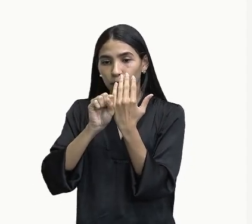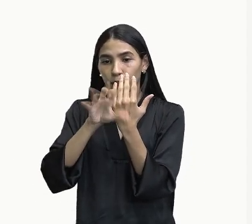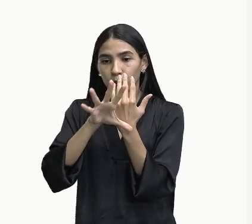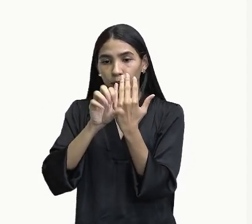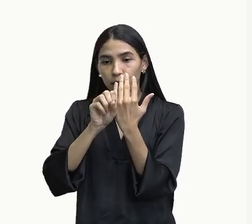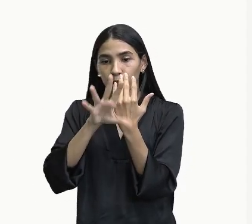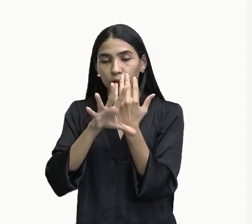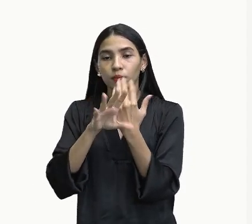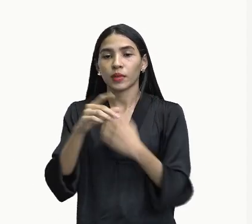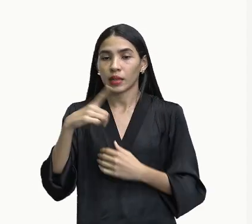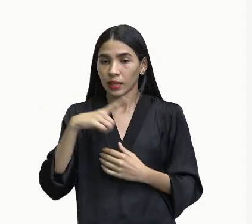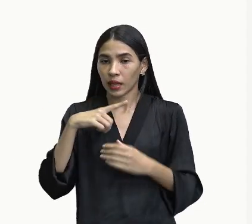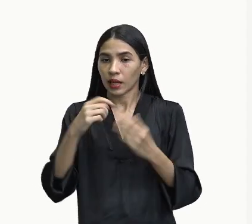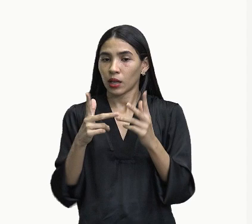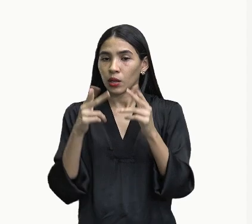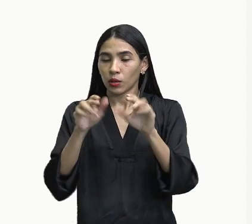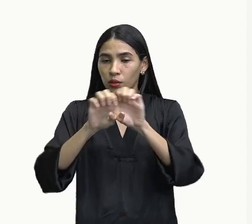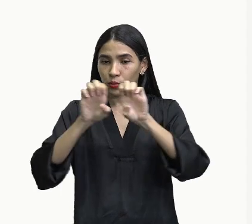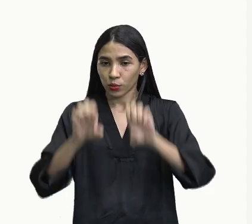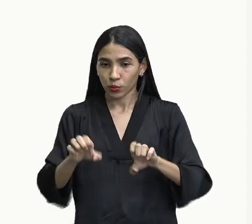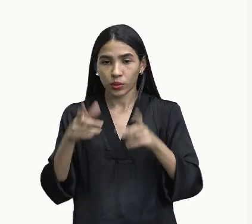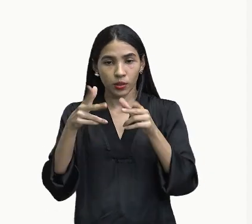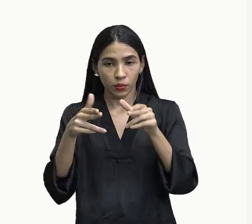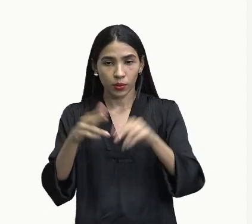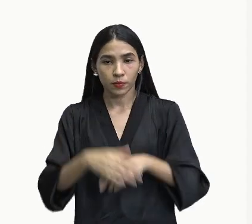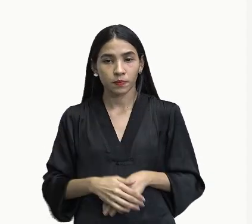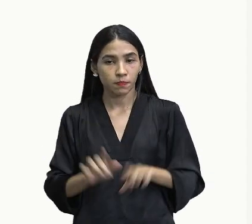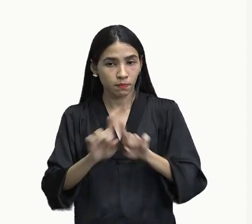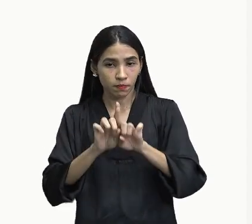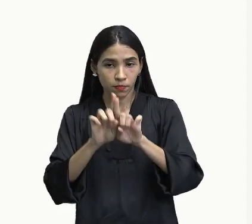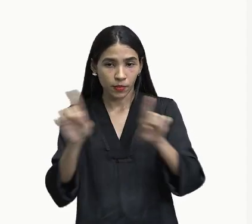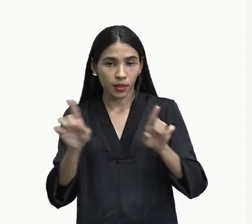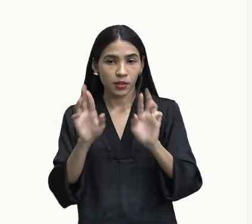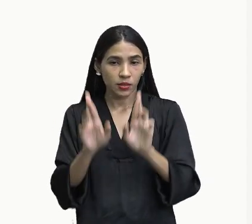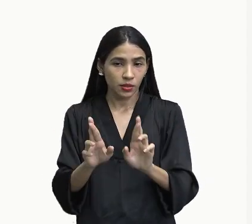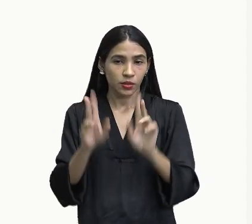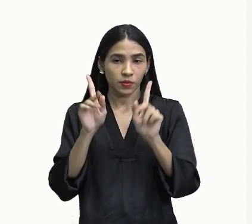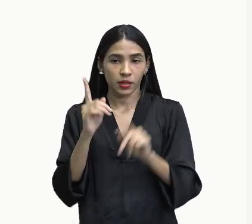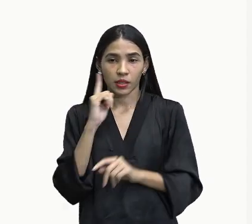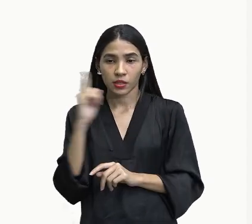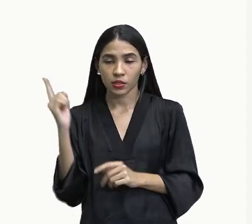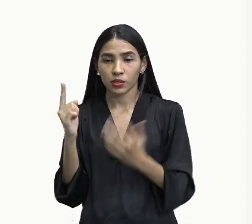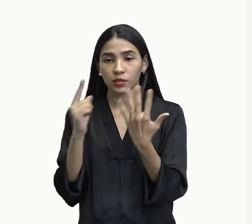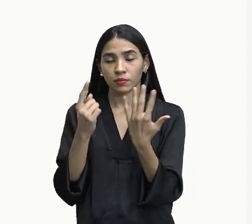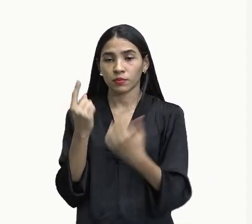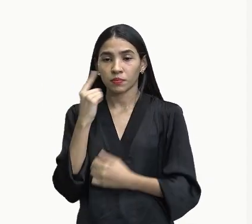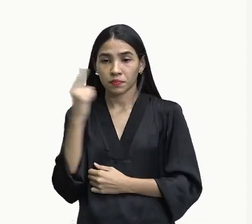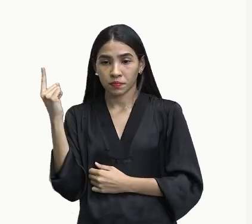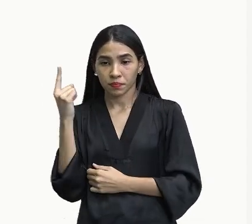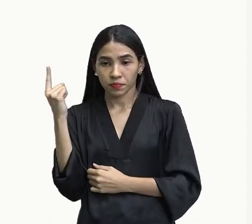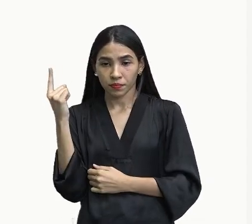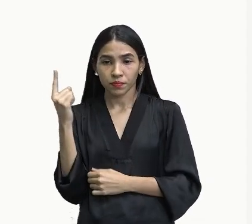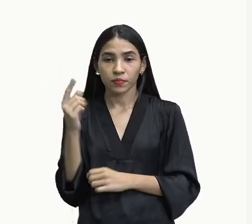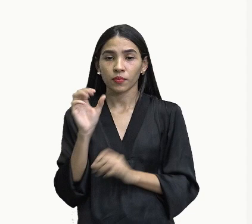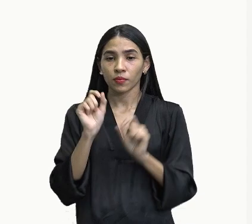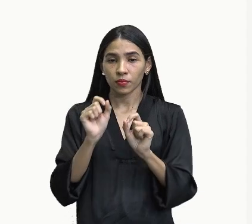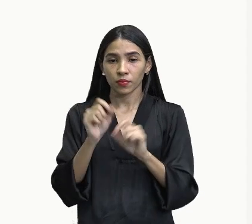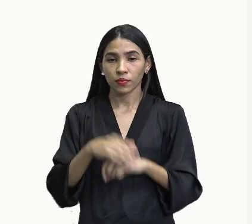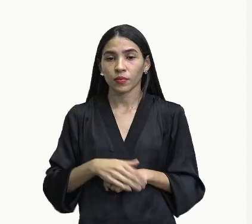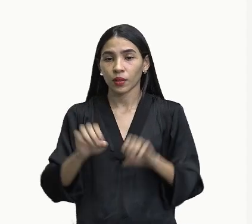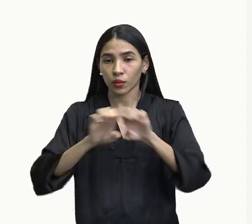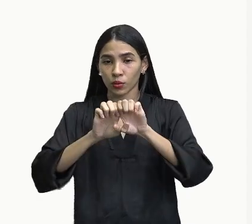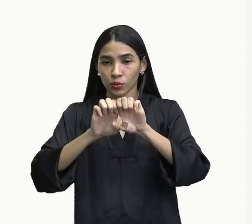vão possuir esse mesmo mecanismo, mas o que vai diferir um do outro exatamente é essa